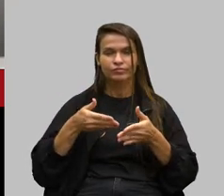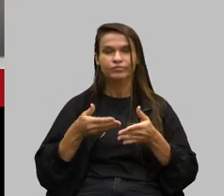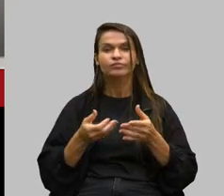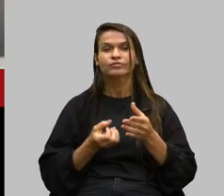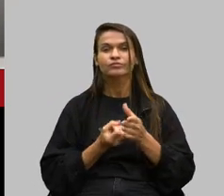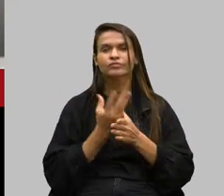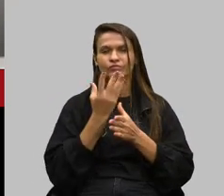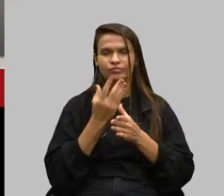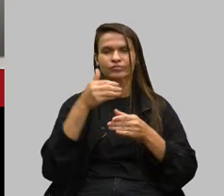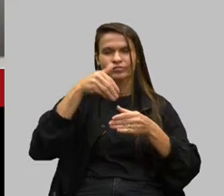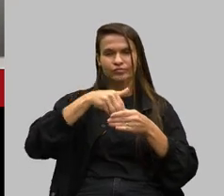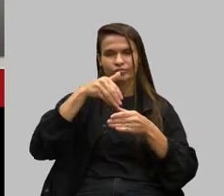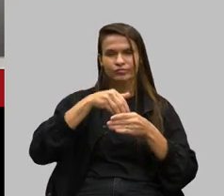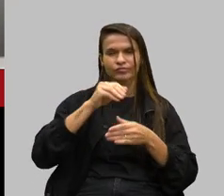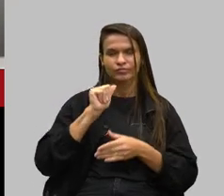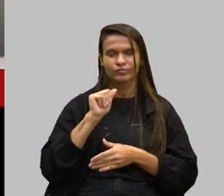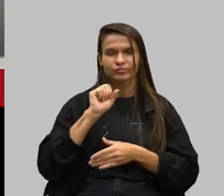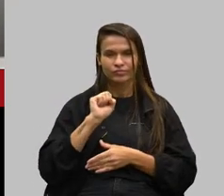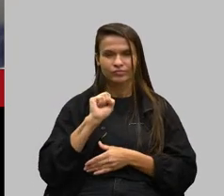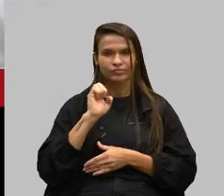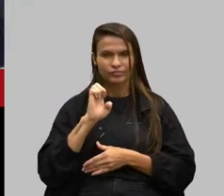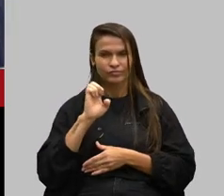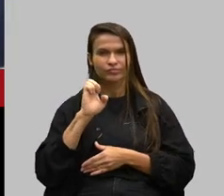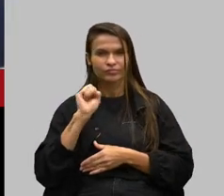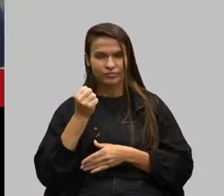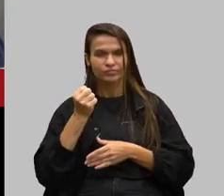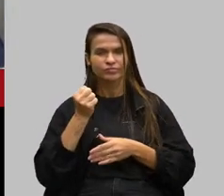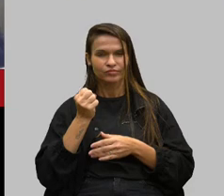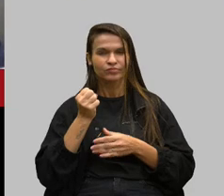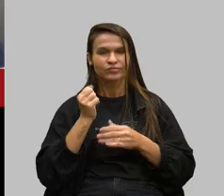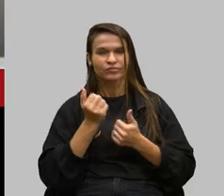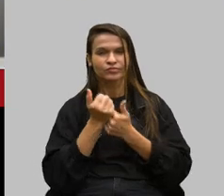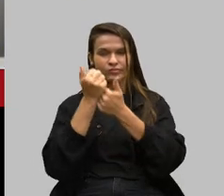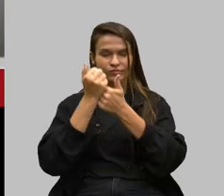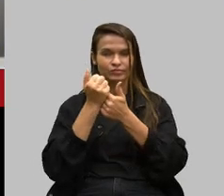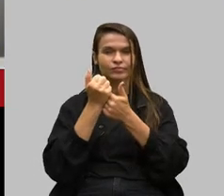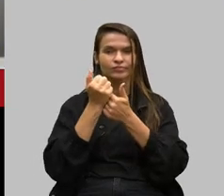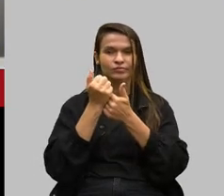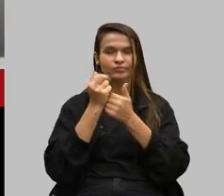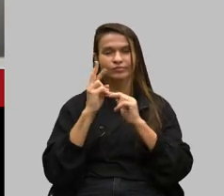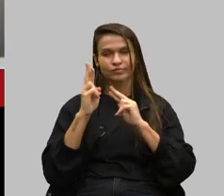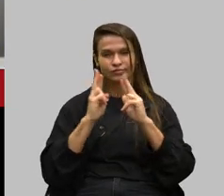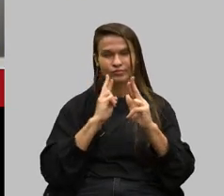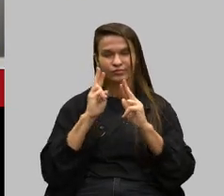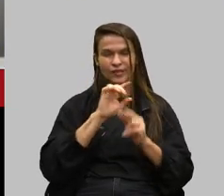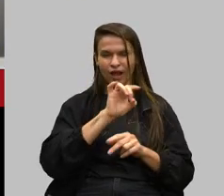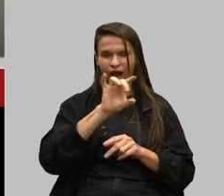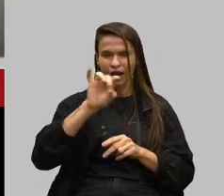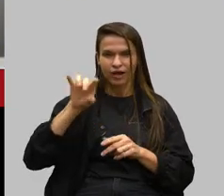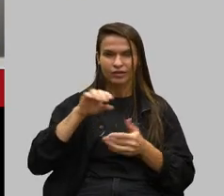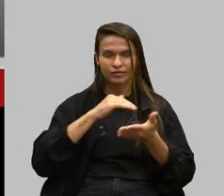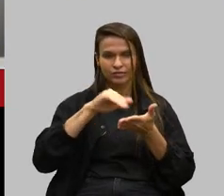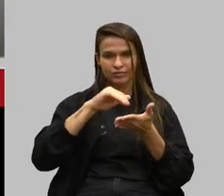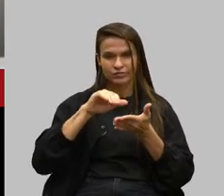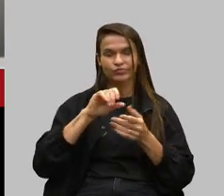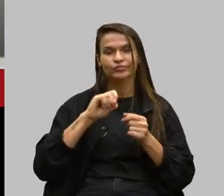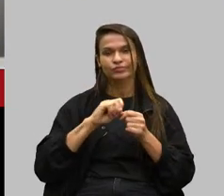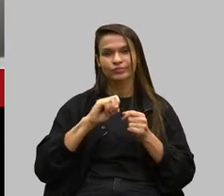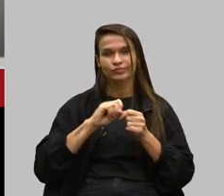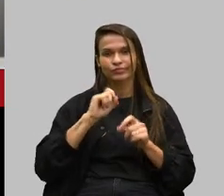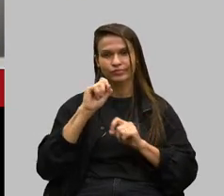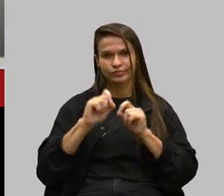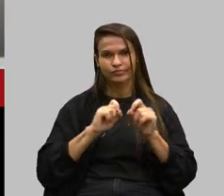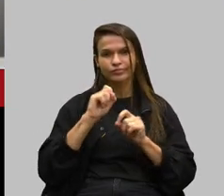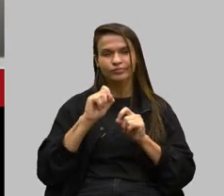Aris que são esses assessores de relações institucionais para cada secretaria e o que a gente tem feito também liderados